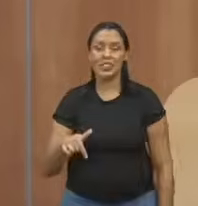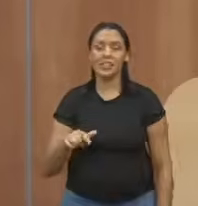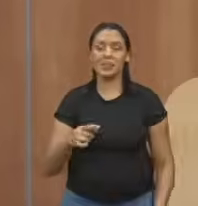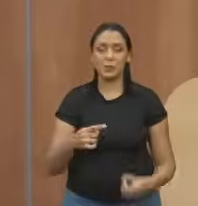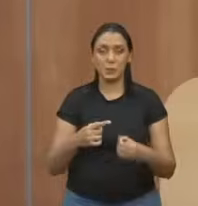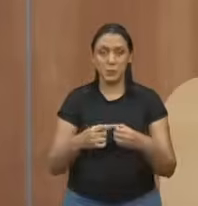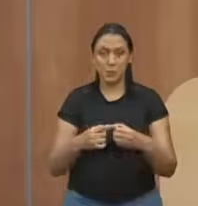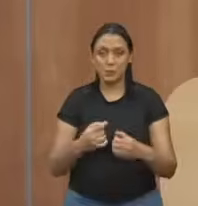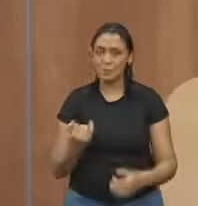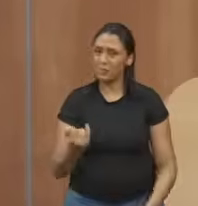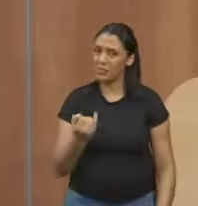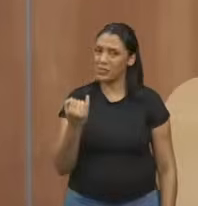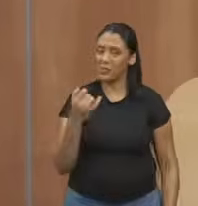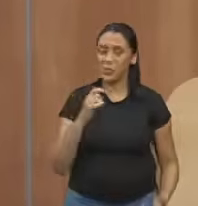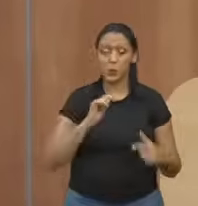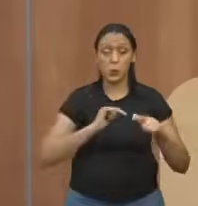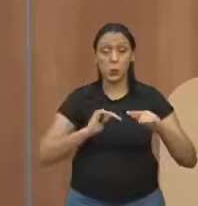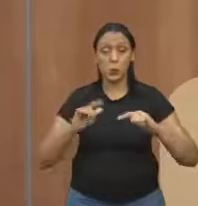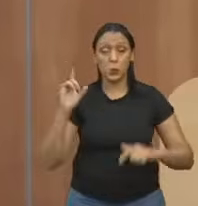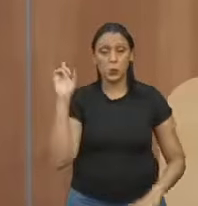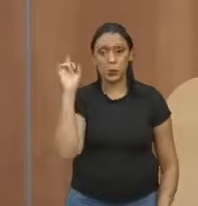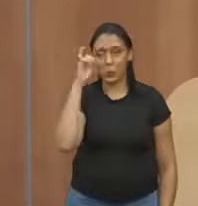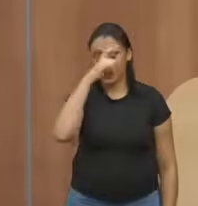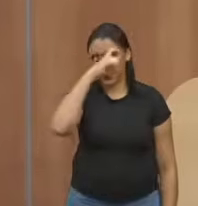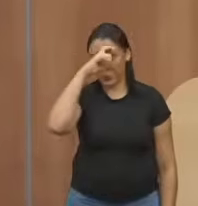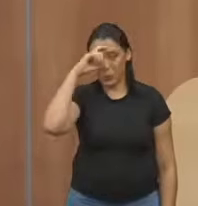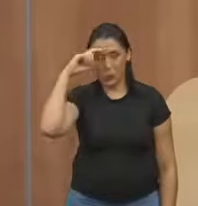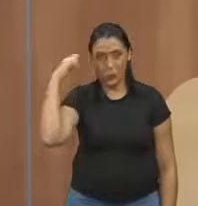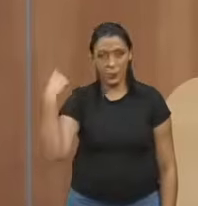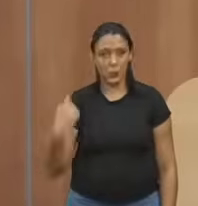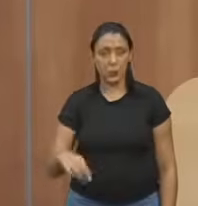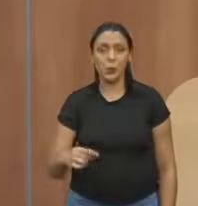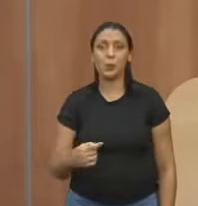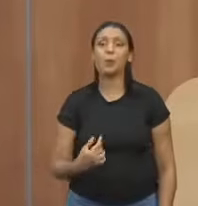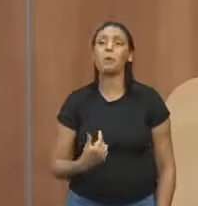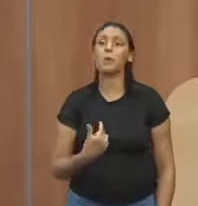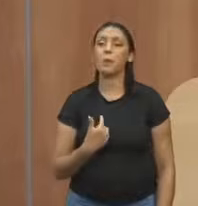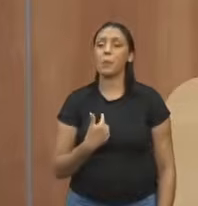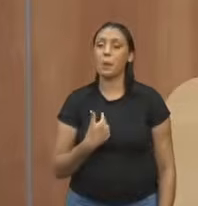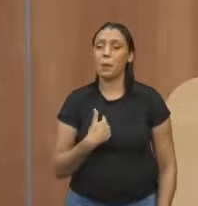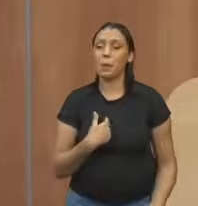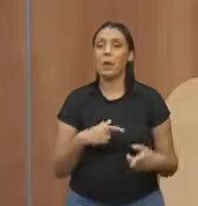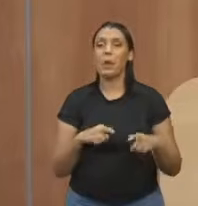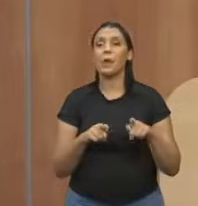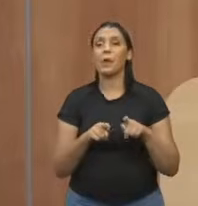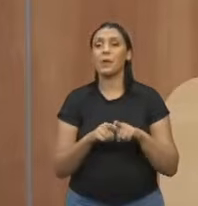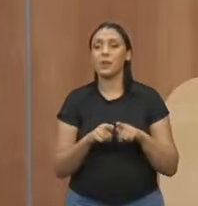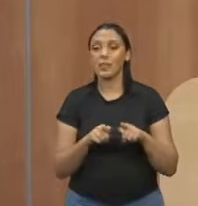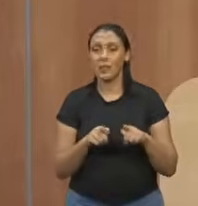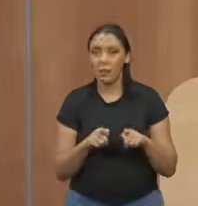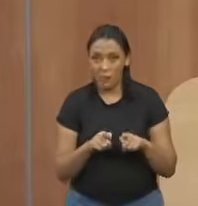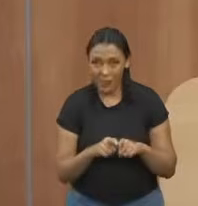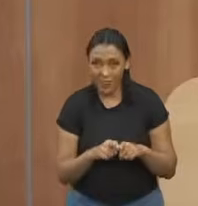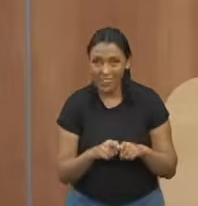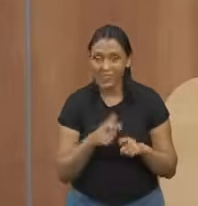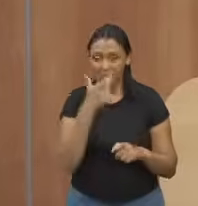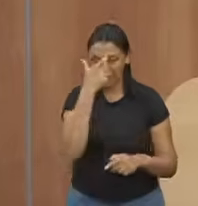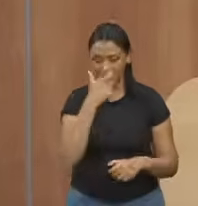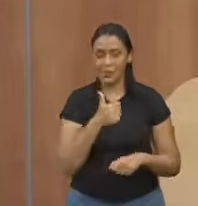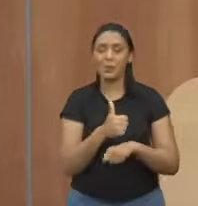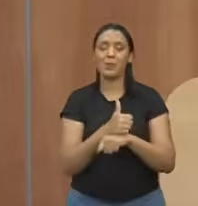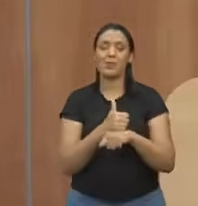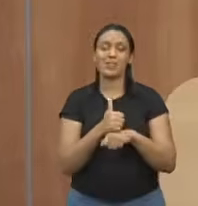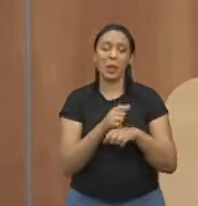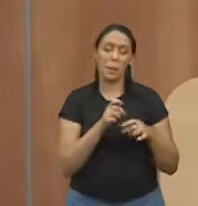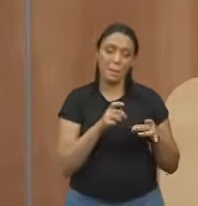é, inclusive eu também, além de ser motorista de ônibus, né, tenho aí a oportunidade também de ser corretor aqui nessa cidade. A gente